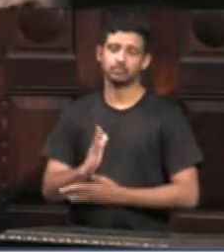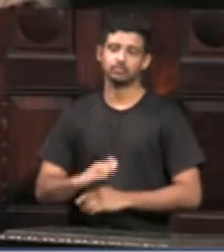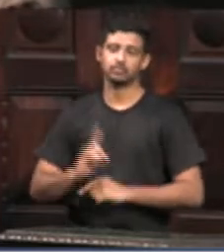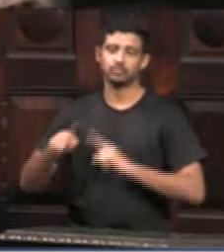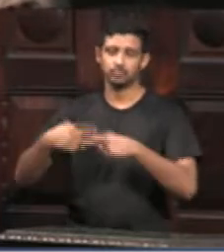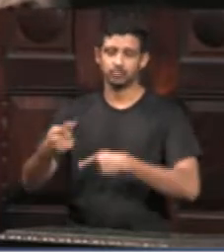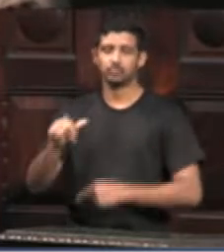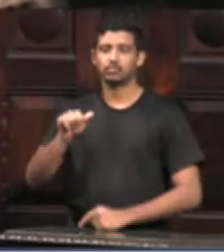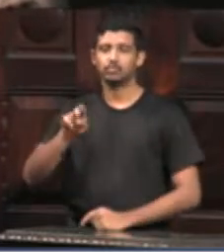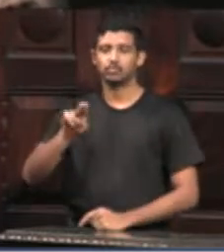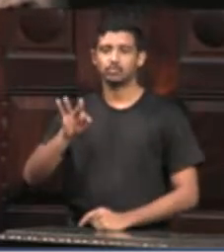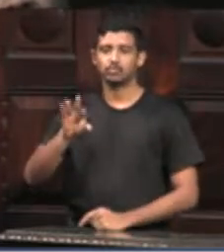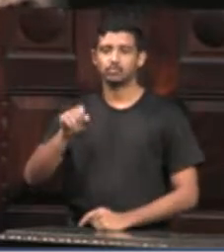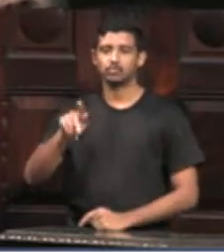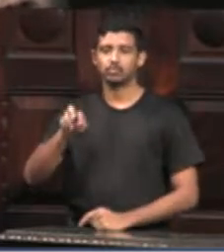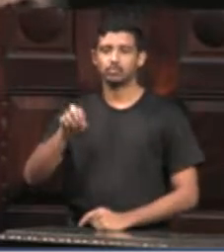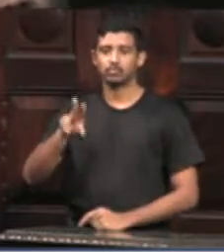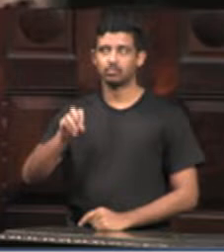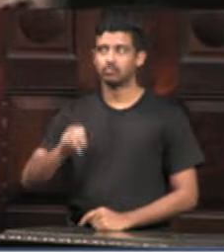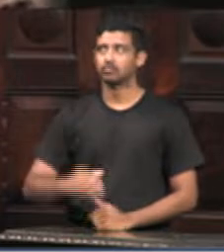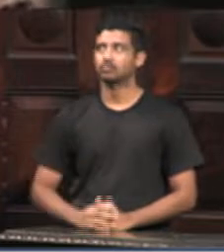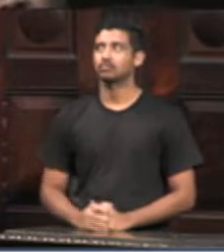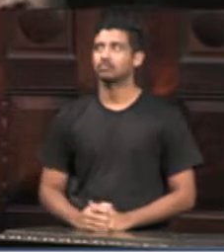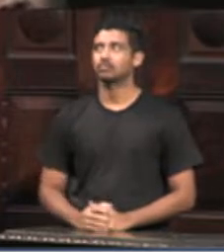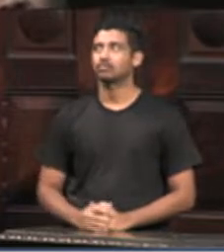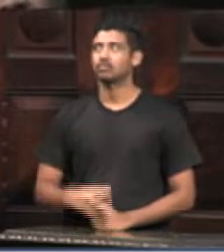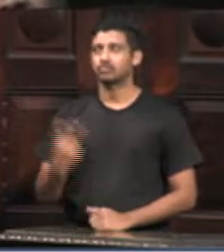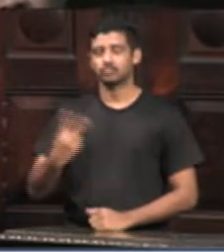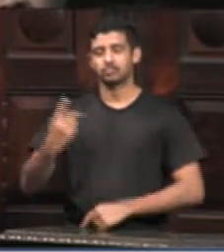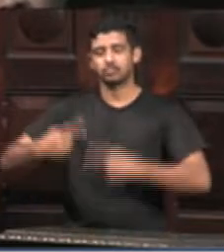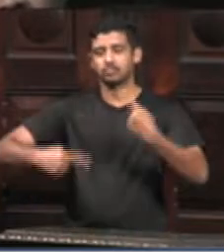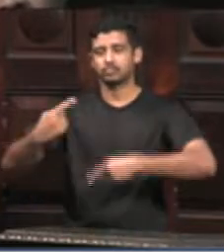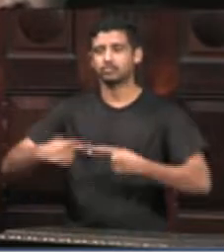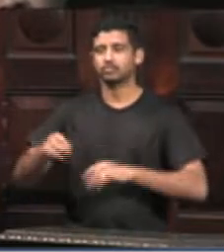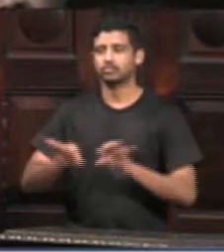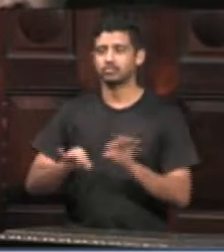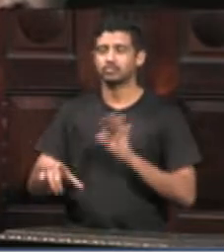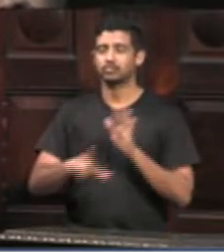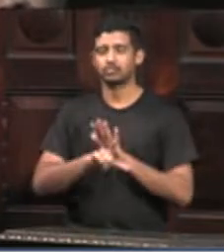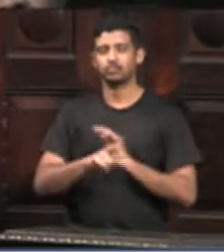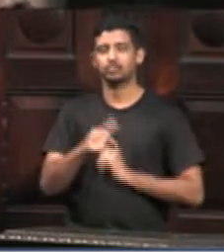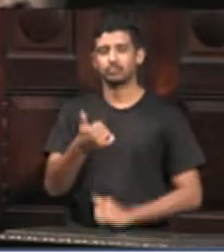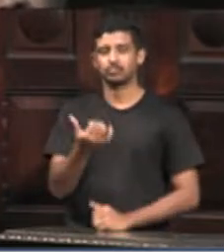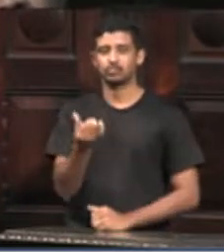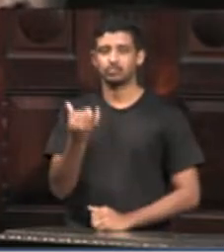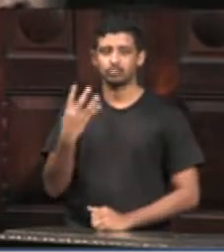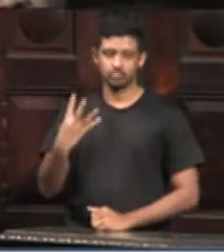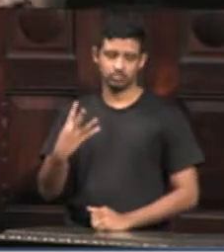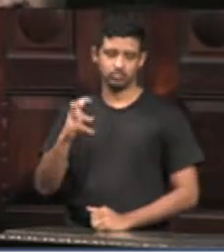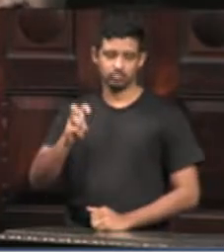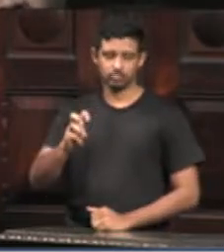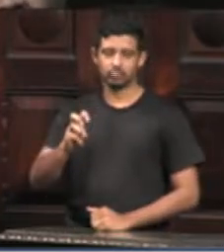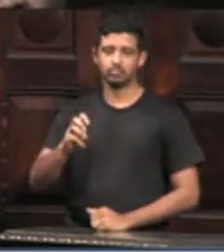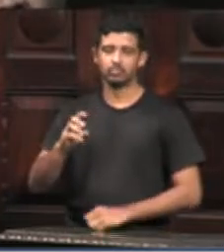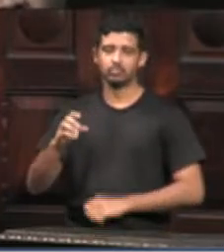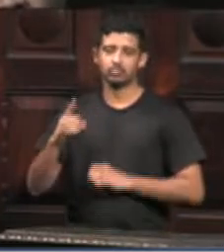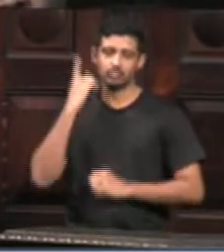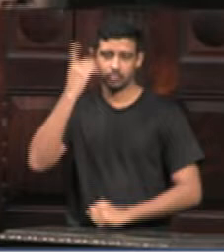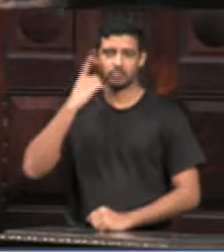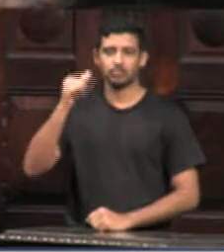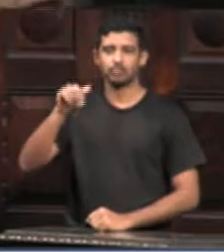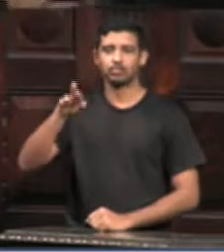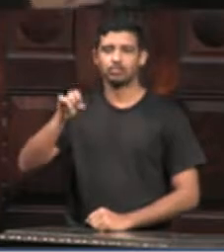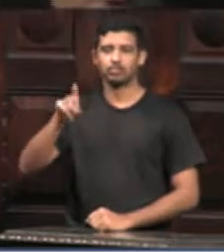vai a autógrafo. Em segunda discussão, projeto de lei 165/2015, de autoria do deputado André Lazzaroni, que cria o